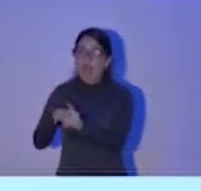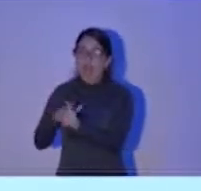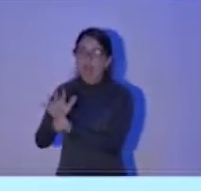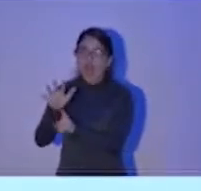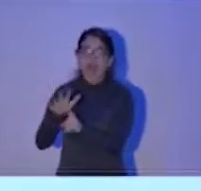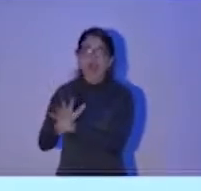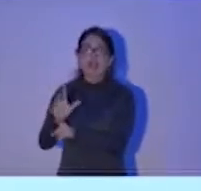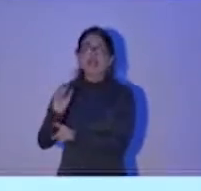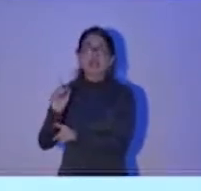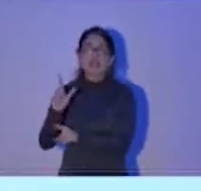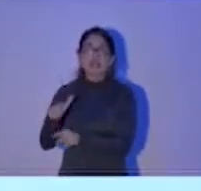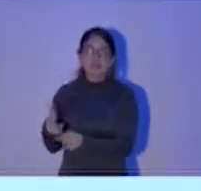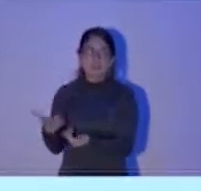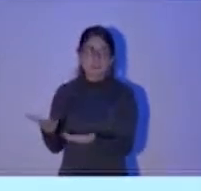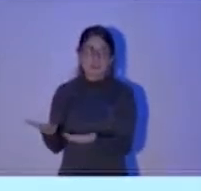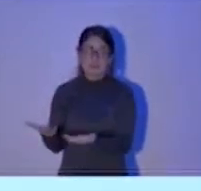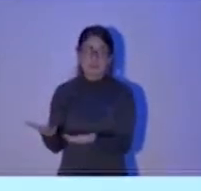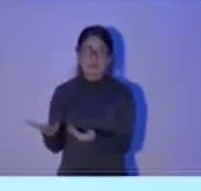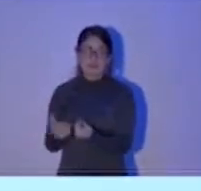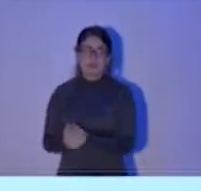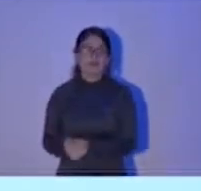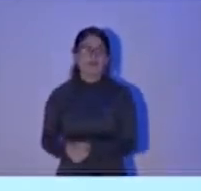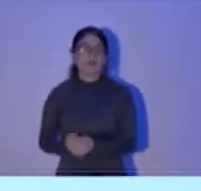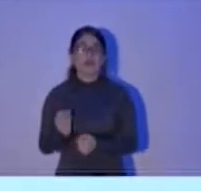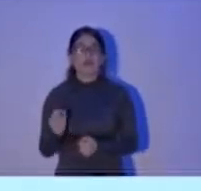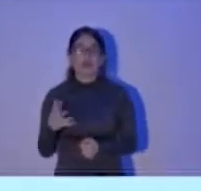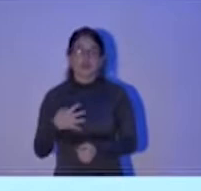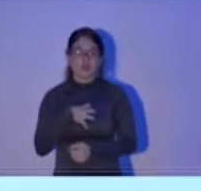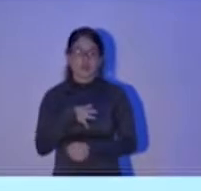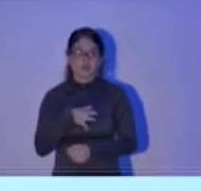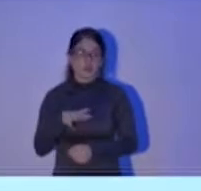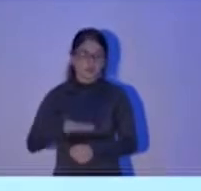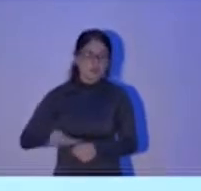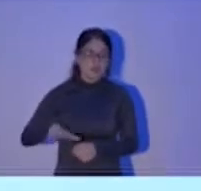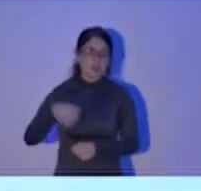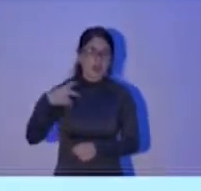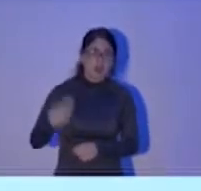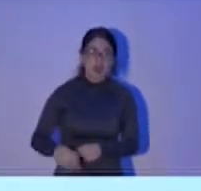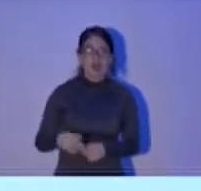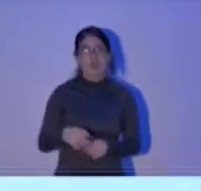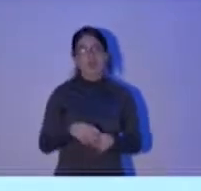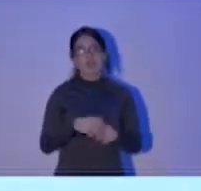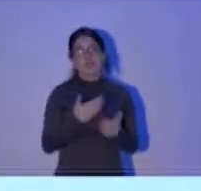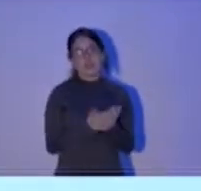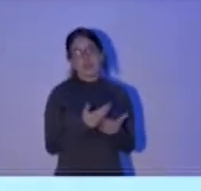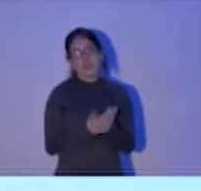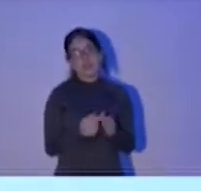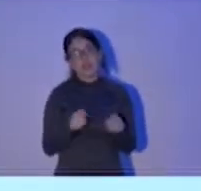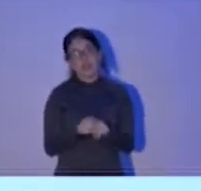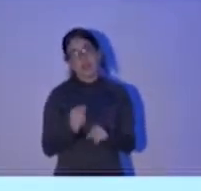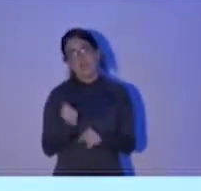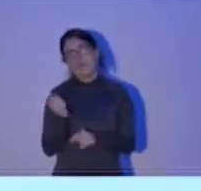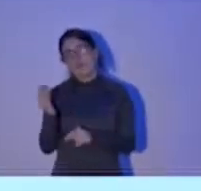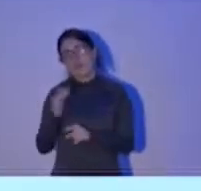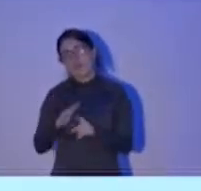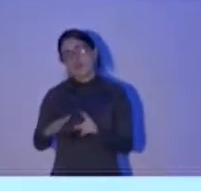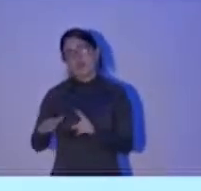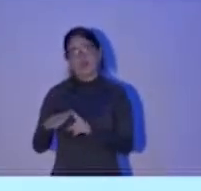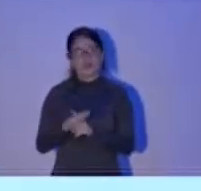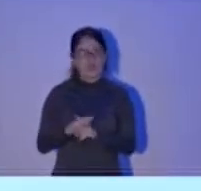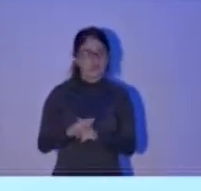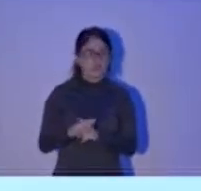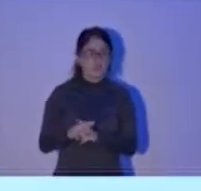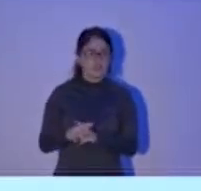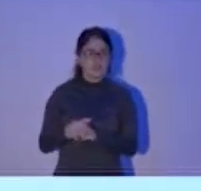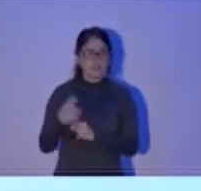que sentimento é esse que está no chão da escola, mas está na sociedade. Então, assim, nós tivemos semana